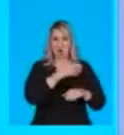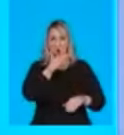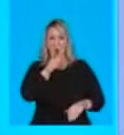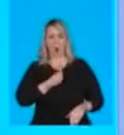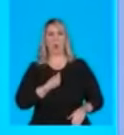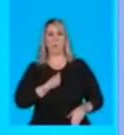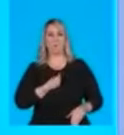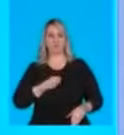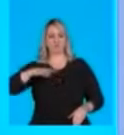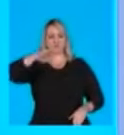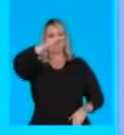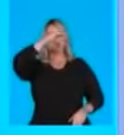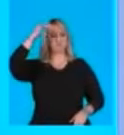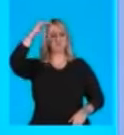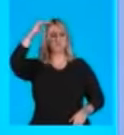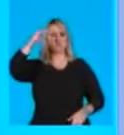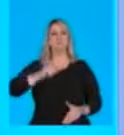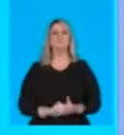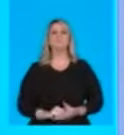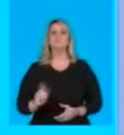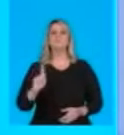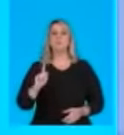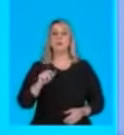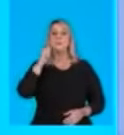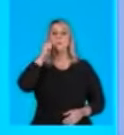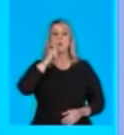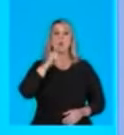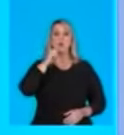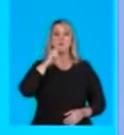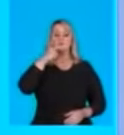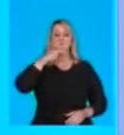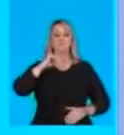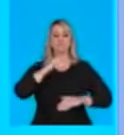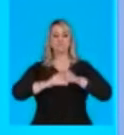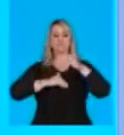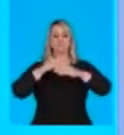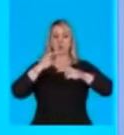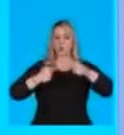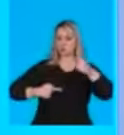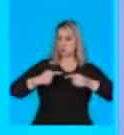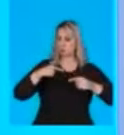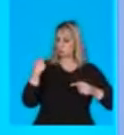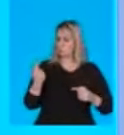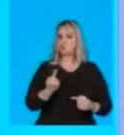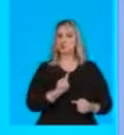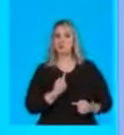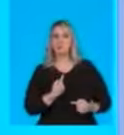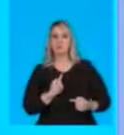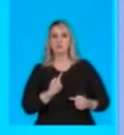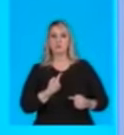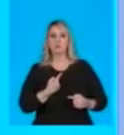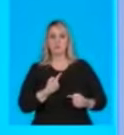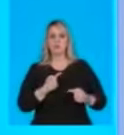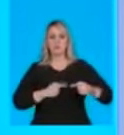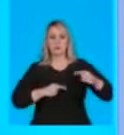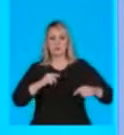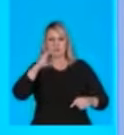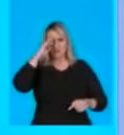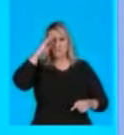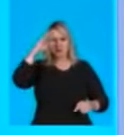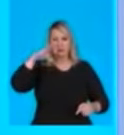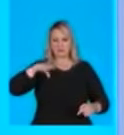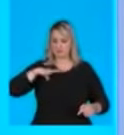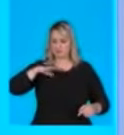machista e patriarcal né e mais do que isso as mulheres vão desenvolver e vão discutir com a gente as políticas fundamentais